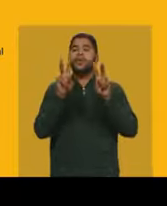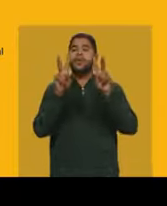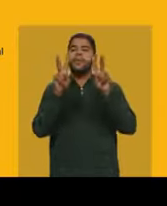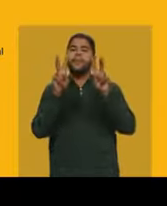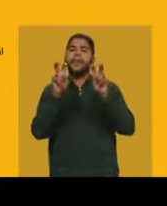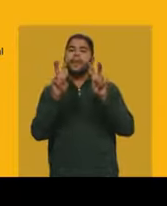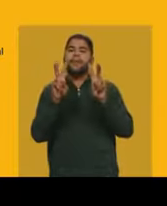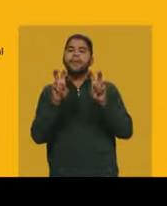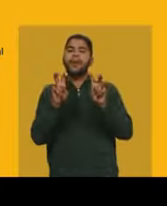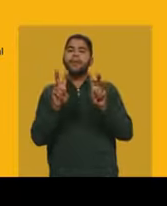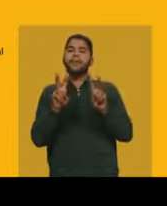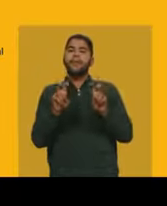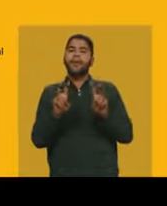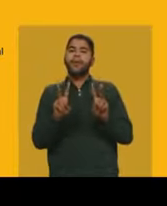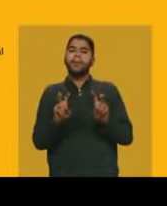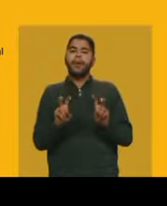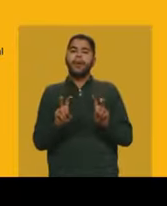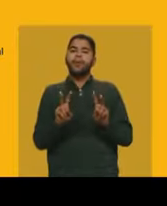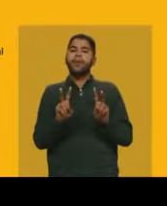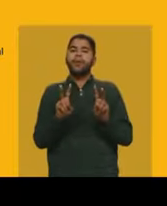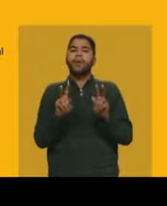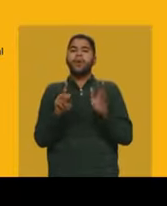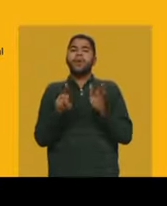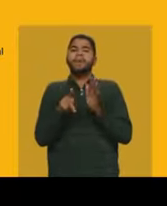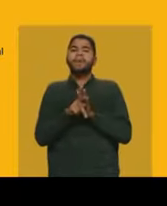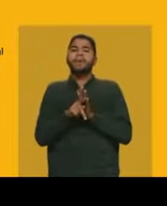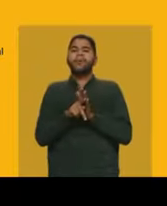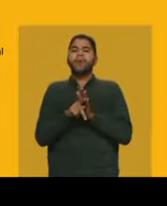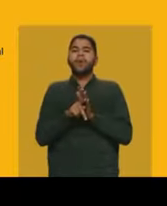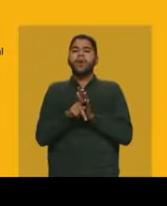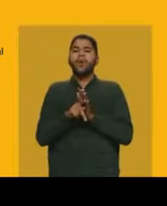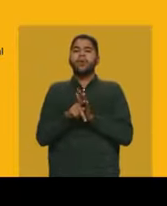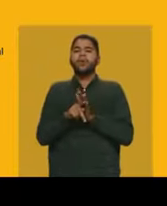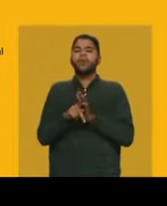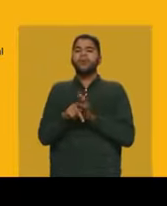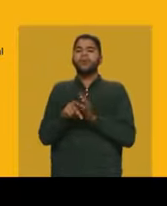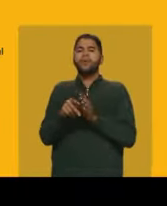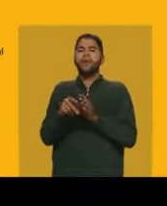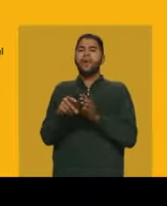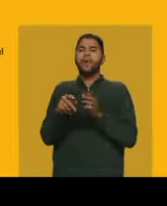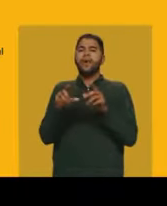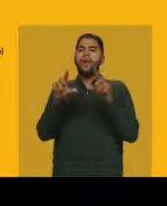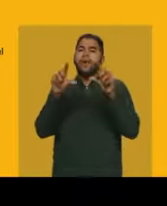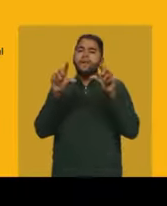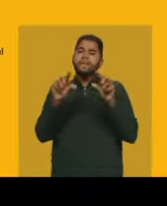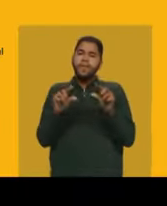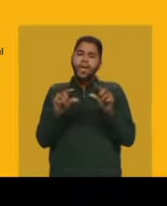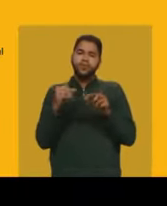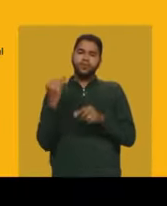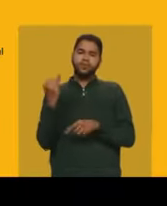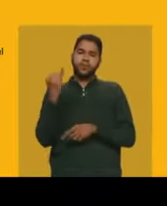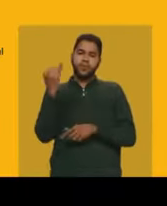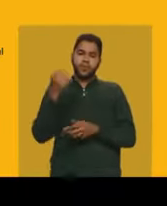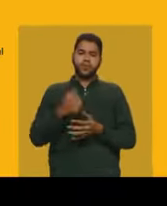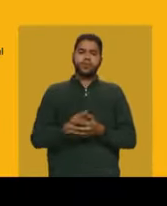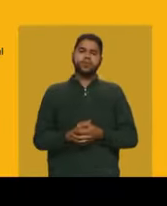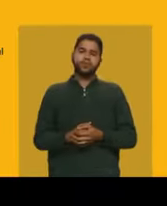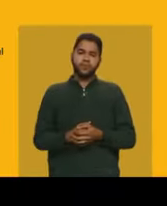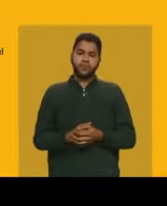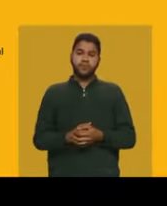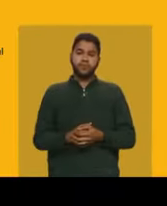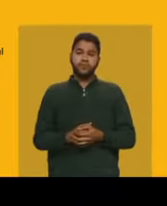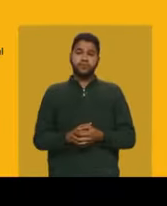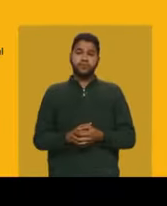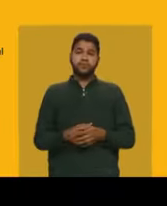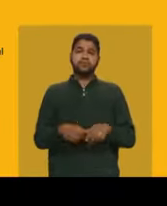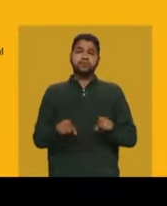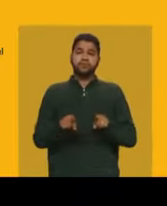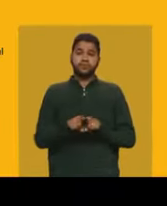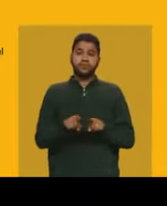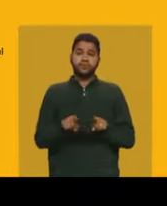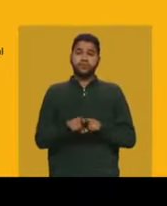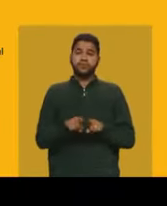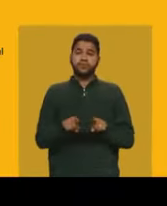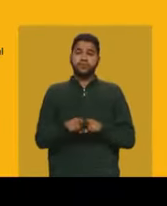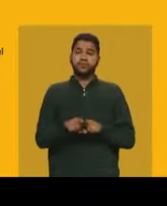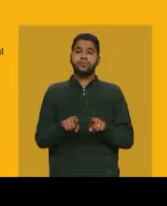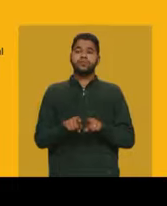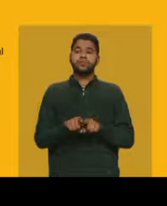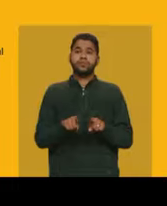assuntos secundários. São as chamadas secundárias. Temos aqui